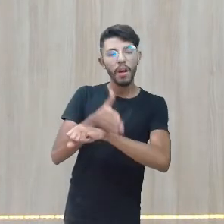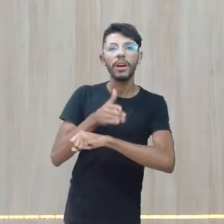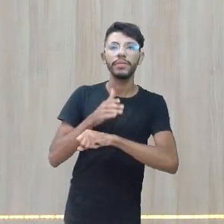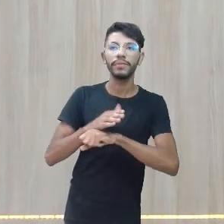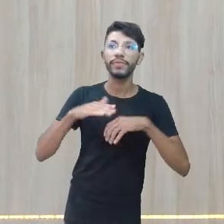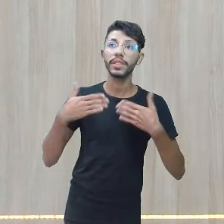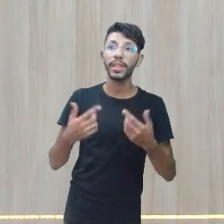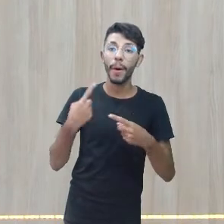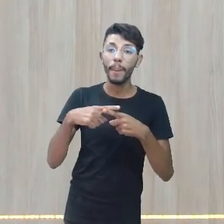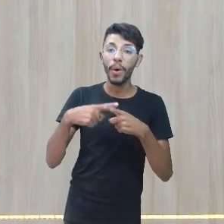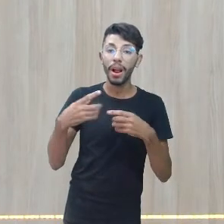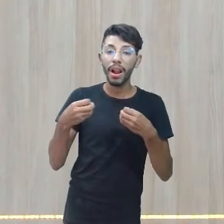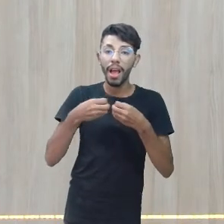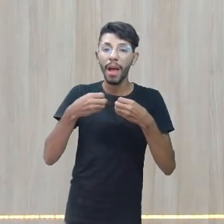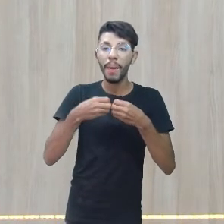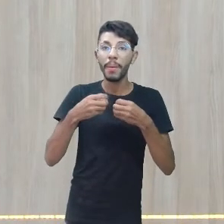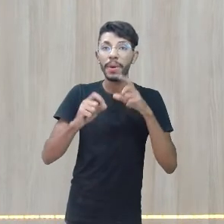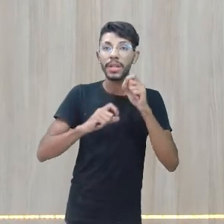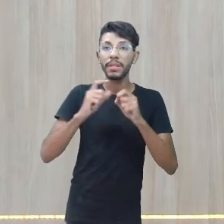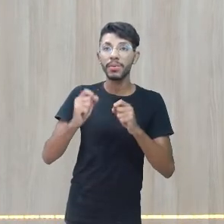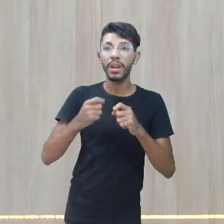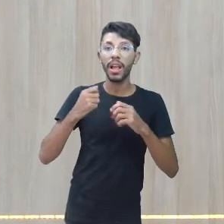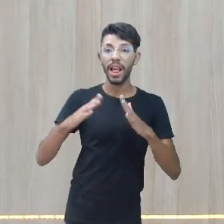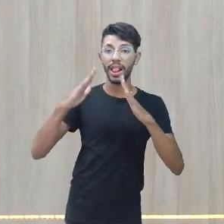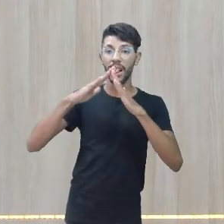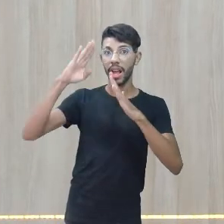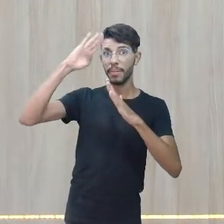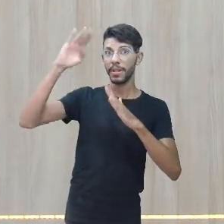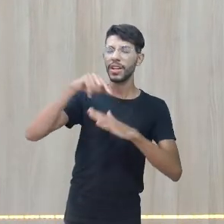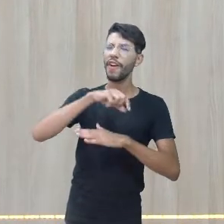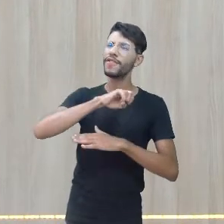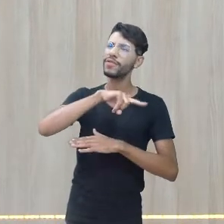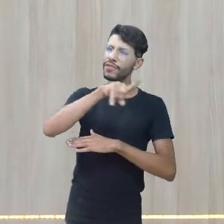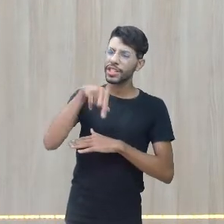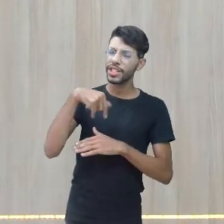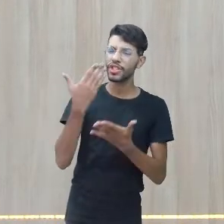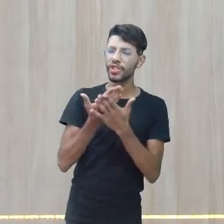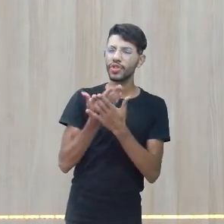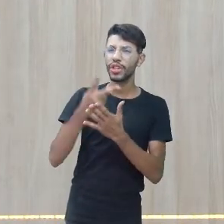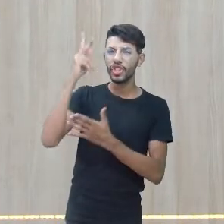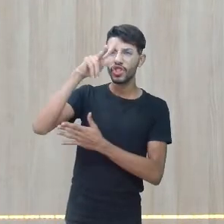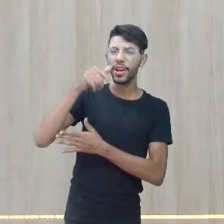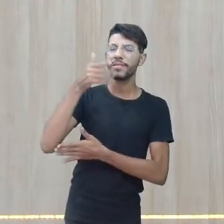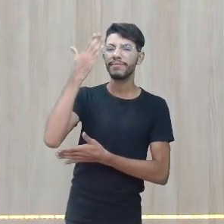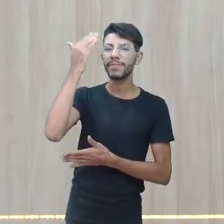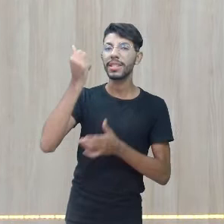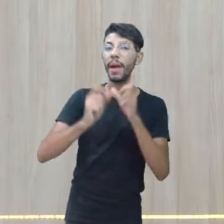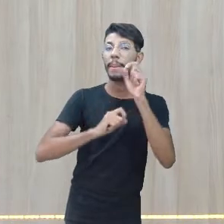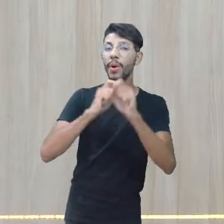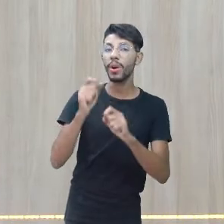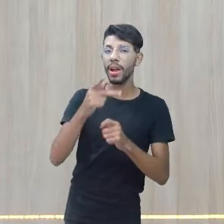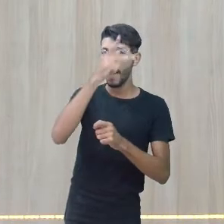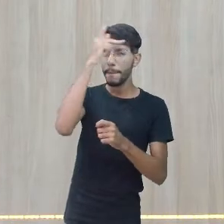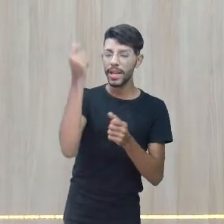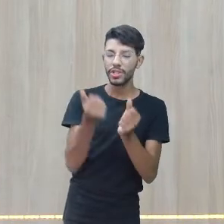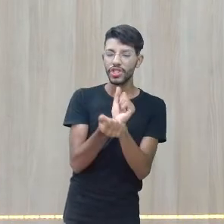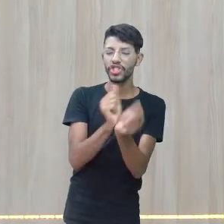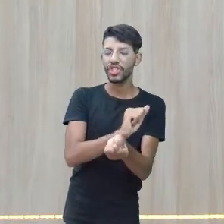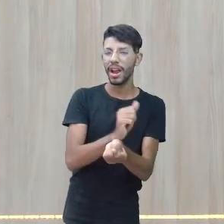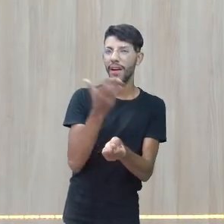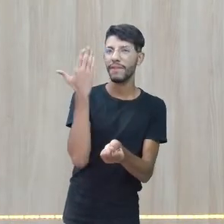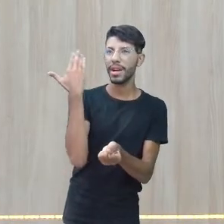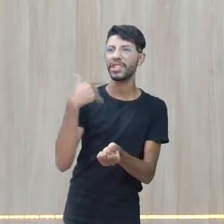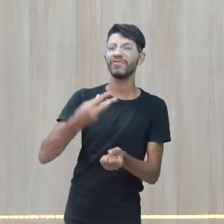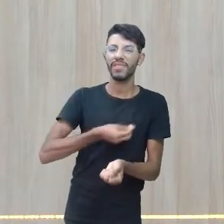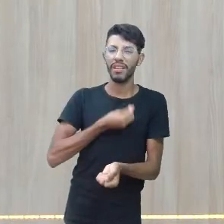da casa grande, daquele ambiente, não é? Quem estuda história sabe que os escravos viviam uma vida sofrida,